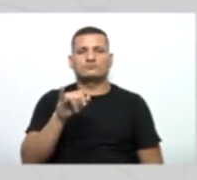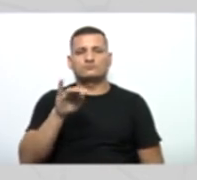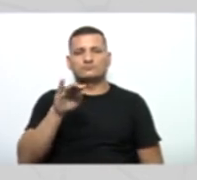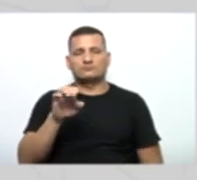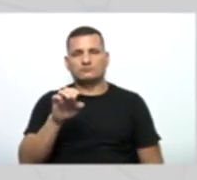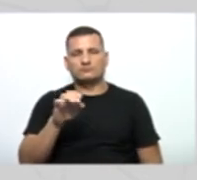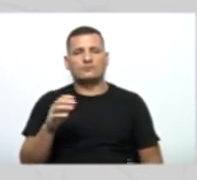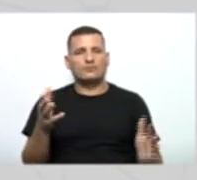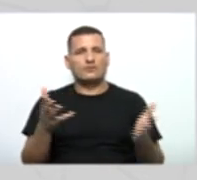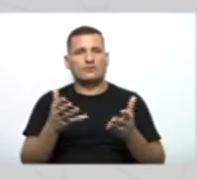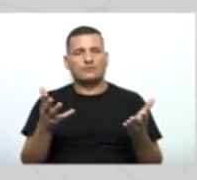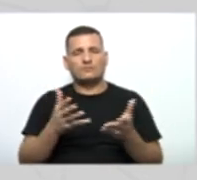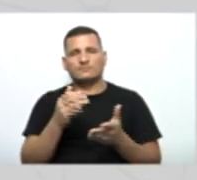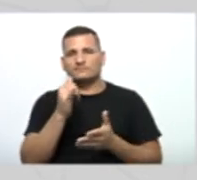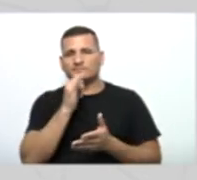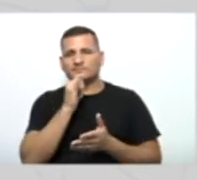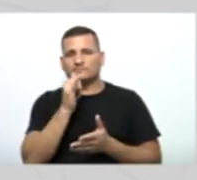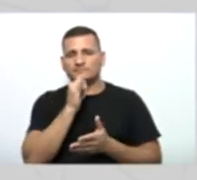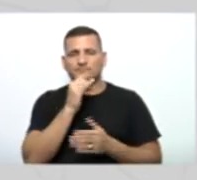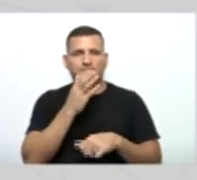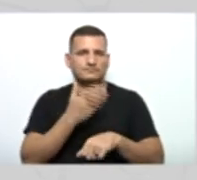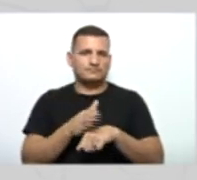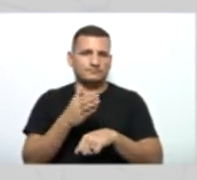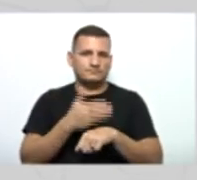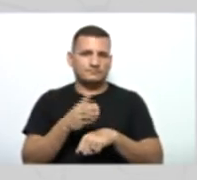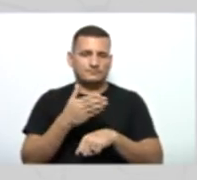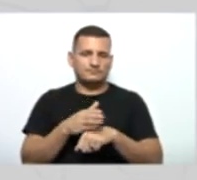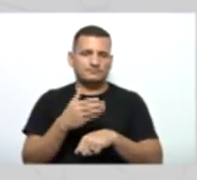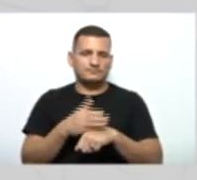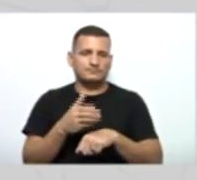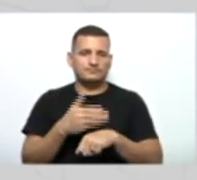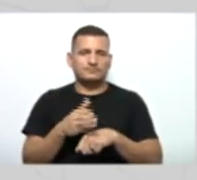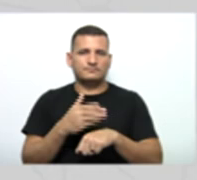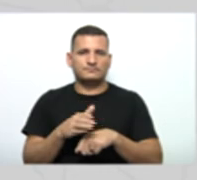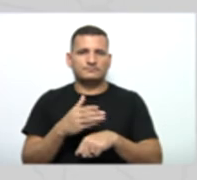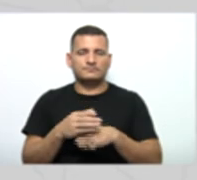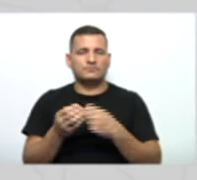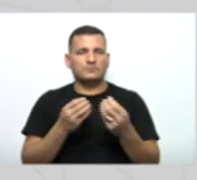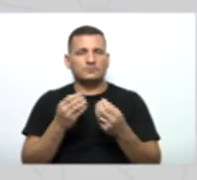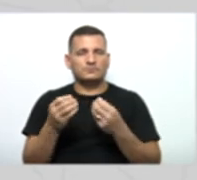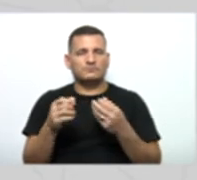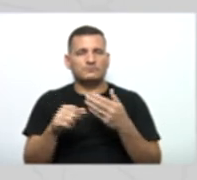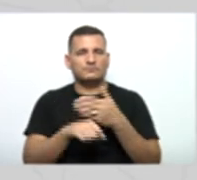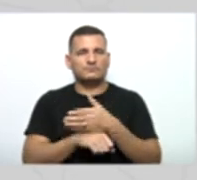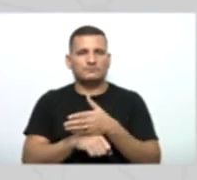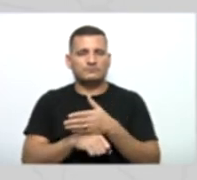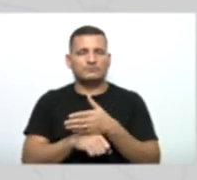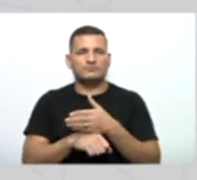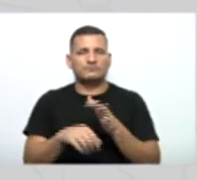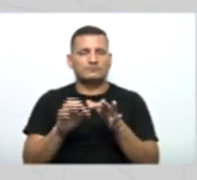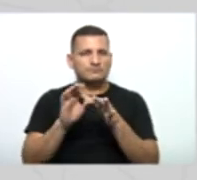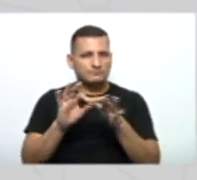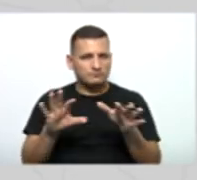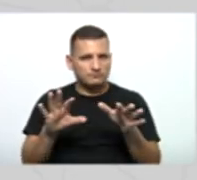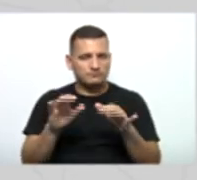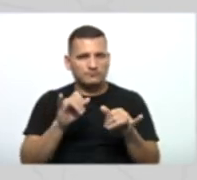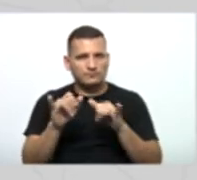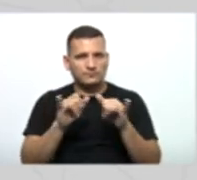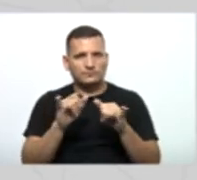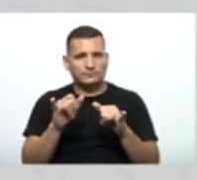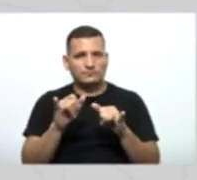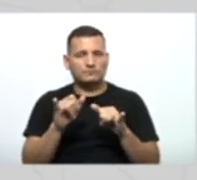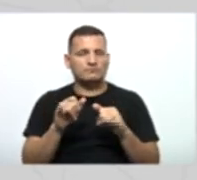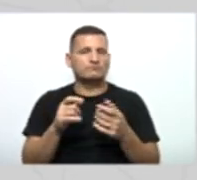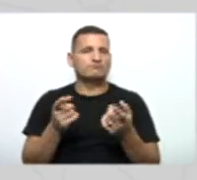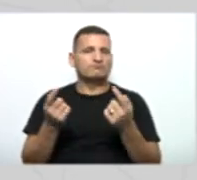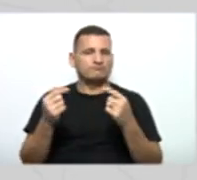Vou fazer a explicação agora prática aqui de como nós poderíamos acessar o atributo público e não poderíamos